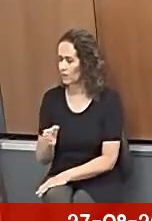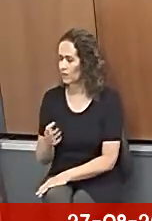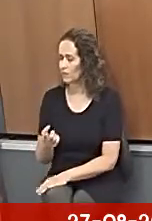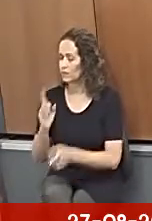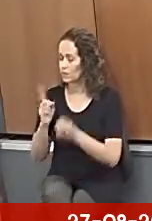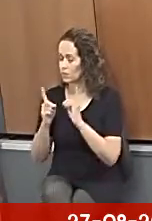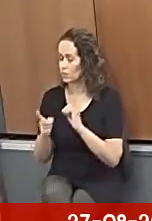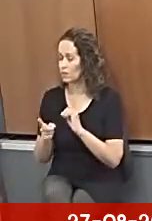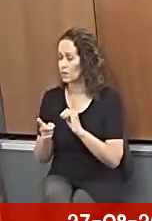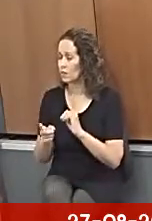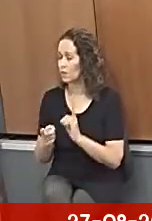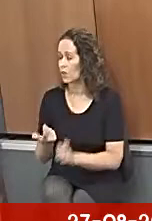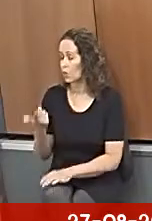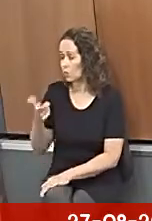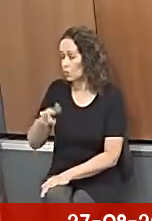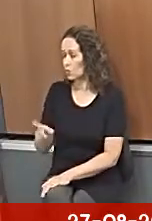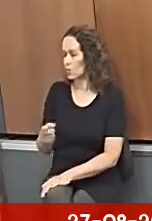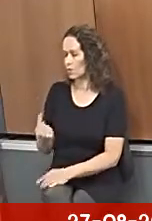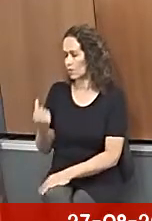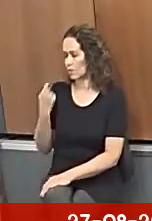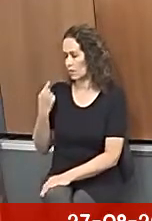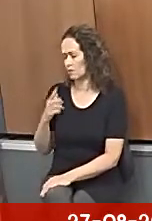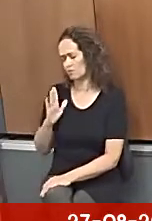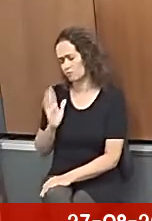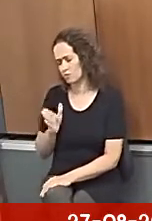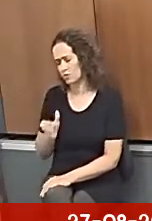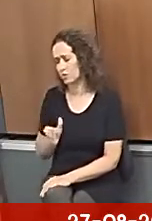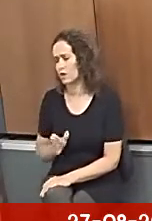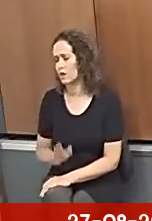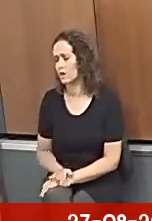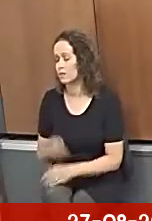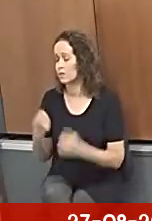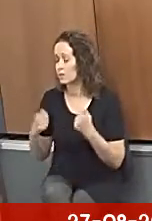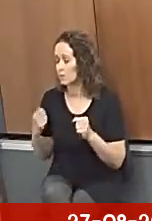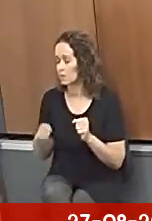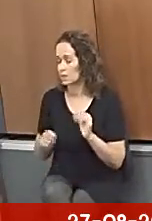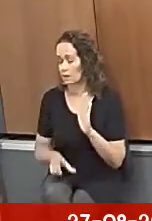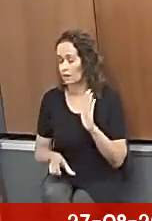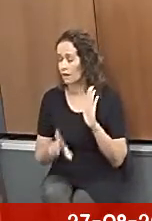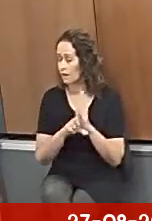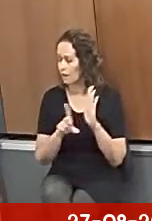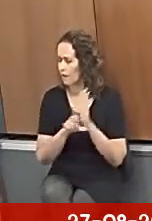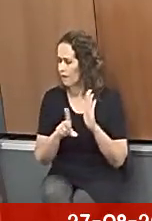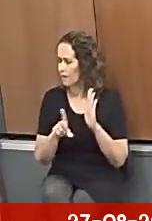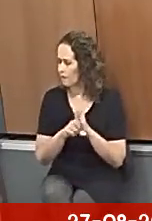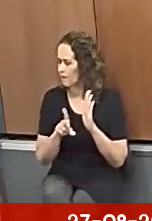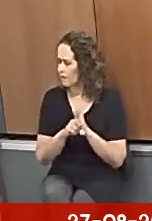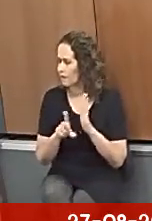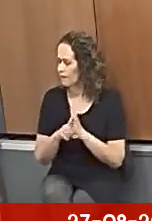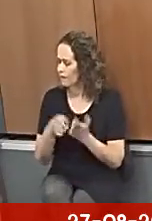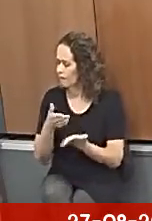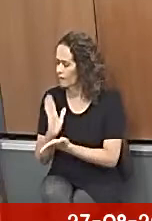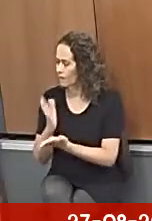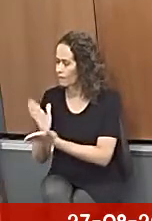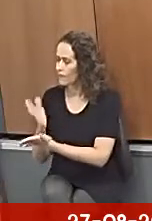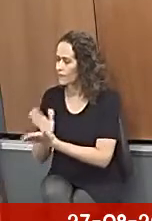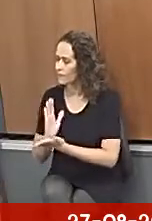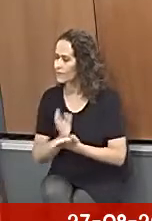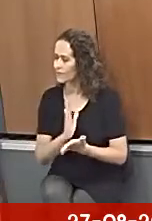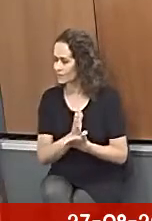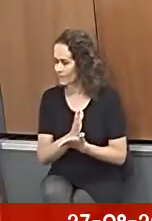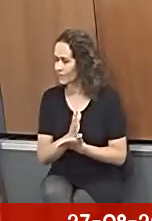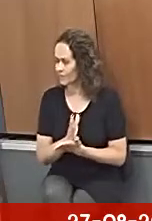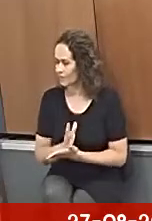leis não deixar isso pra regulamento né esse que essa regulamentação apesar de ser ter a previsão legal ela seja através de leis que